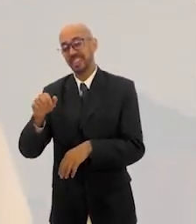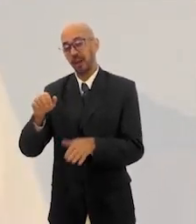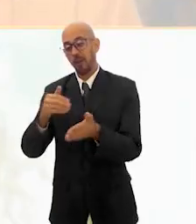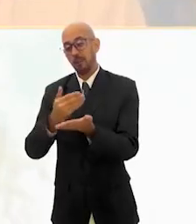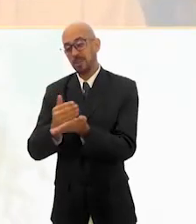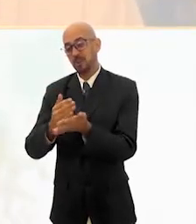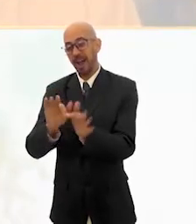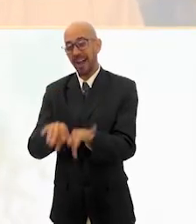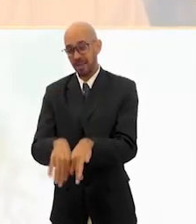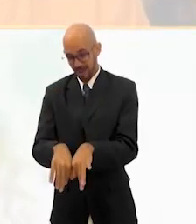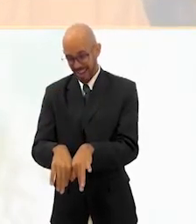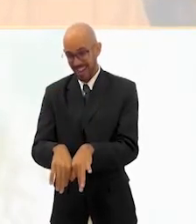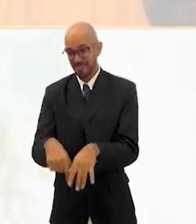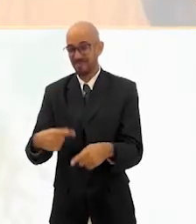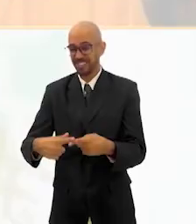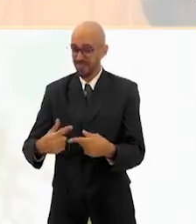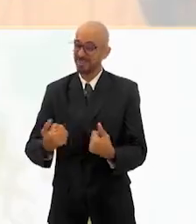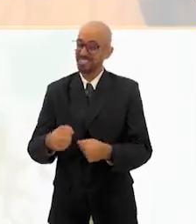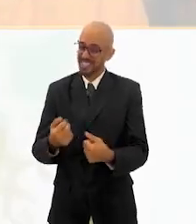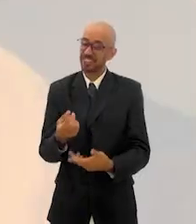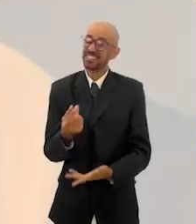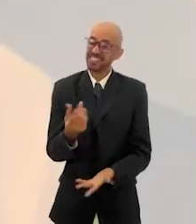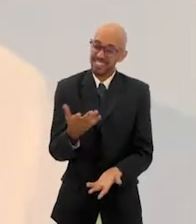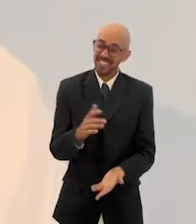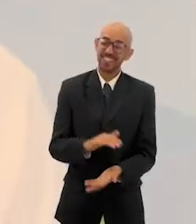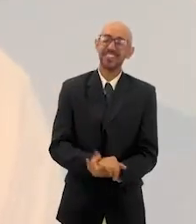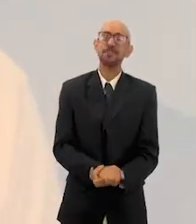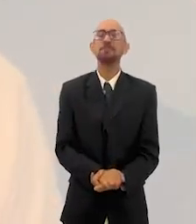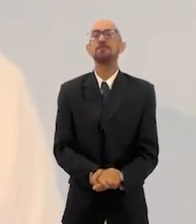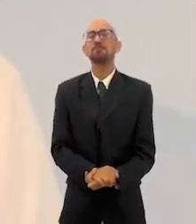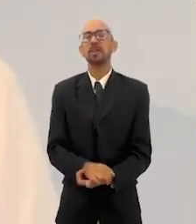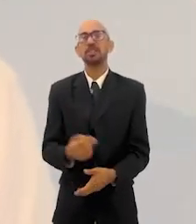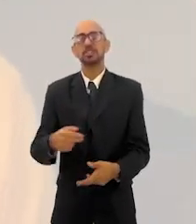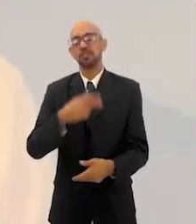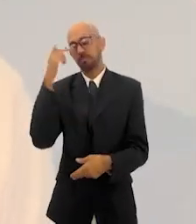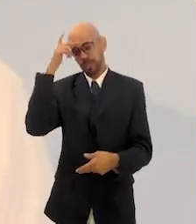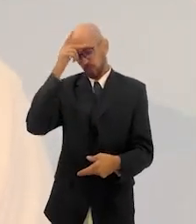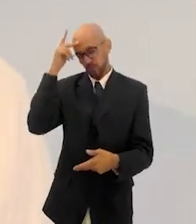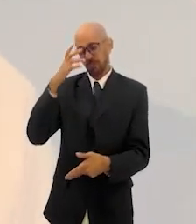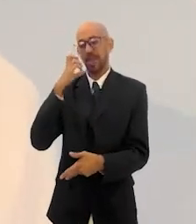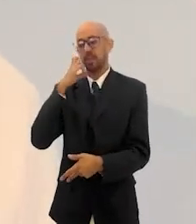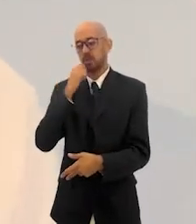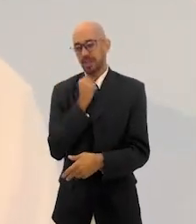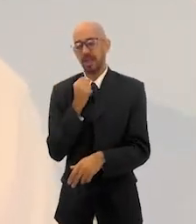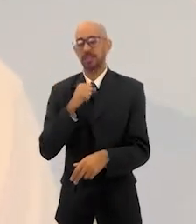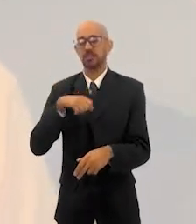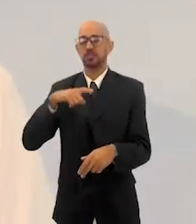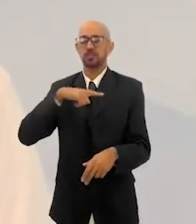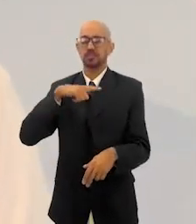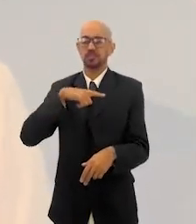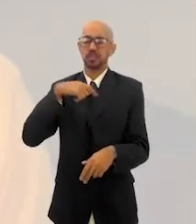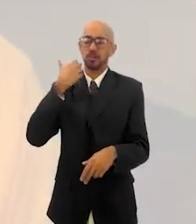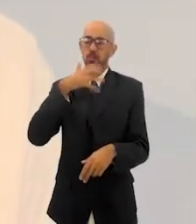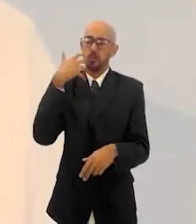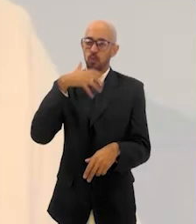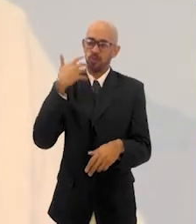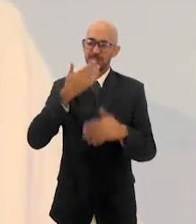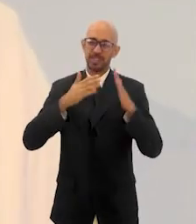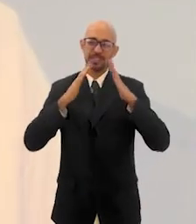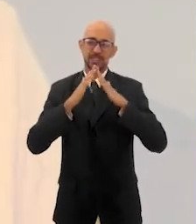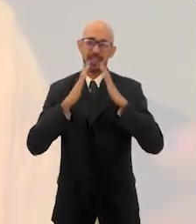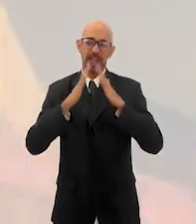dá para viver. Mas ele foi muito bom, tive pessoas que me adotaram, não fiquei sem casa.